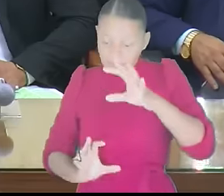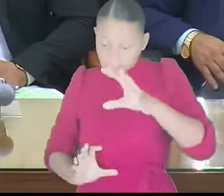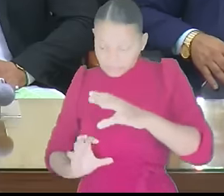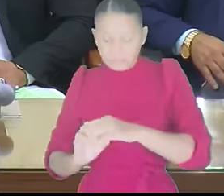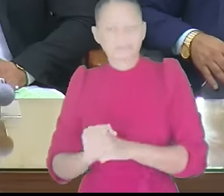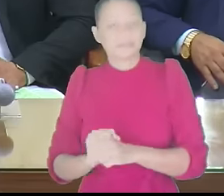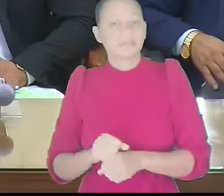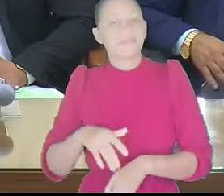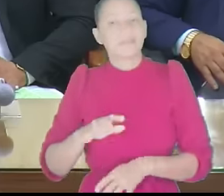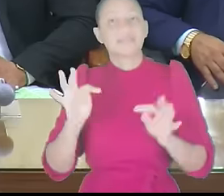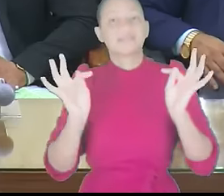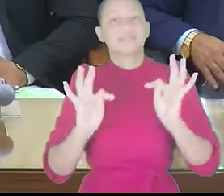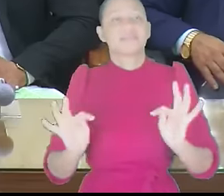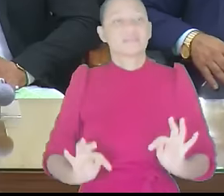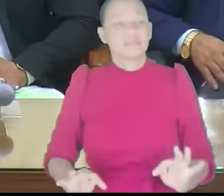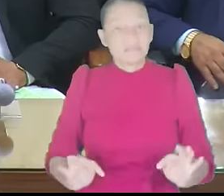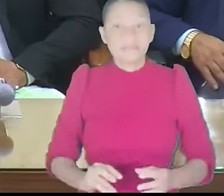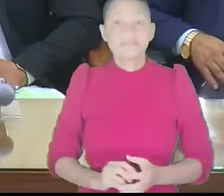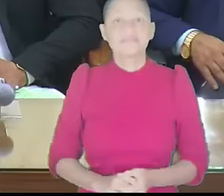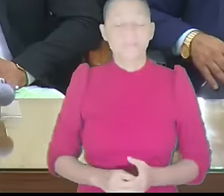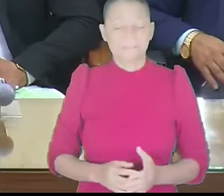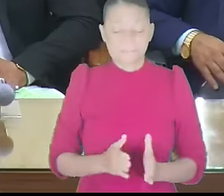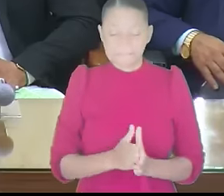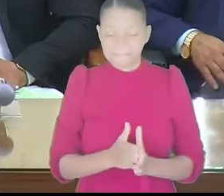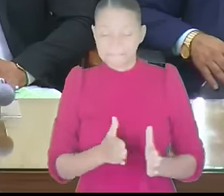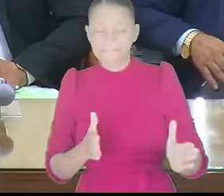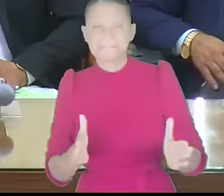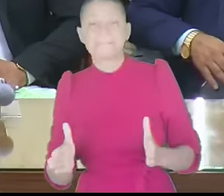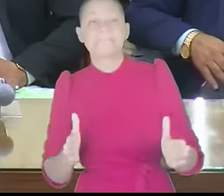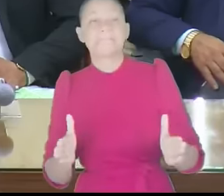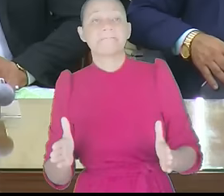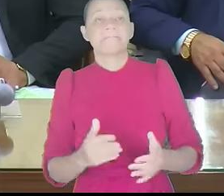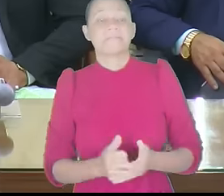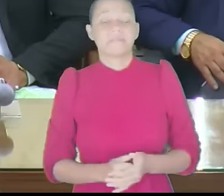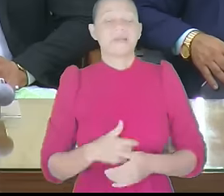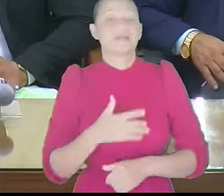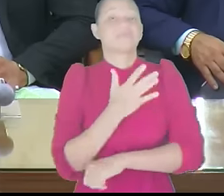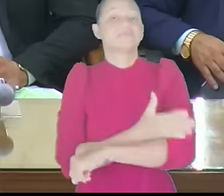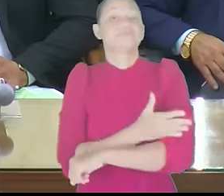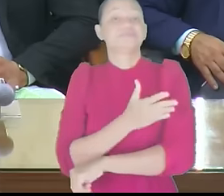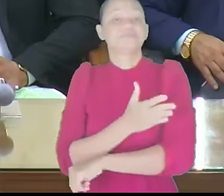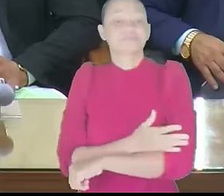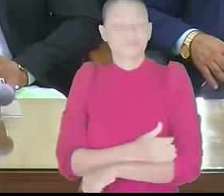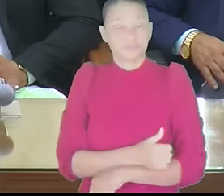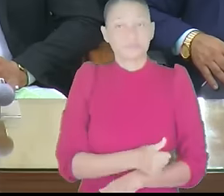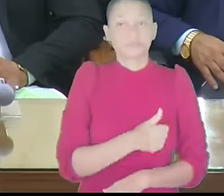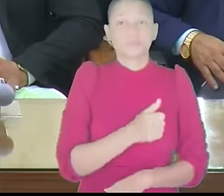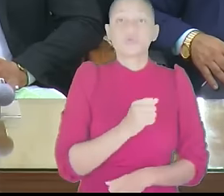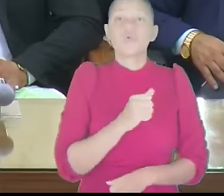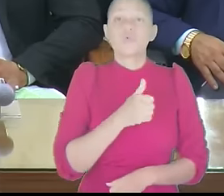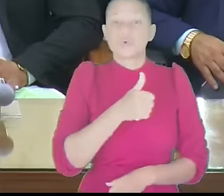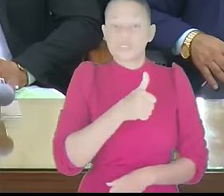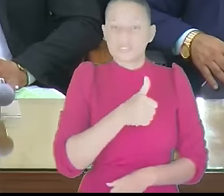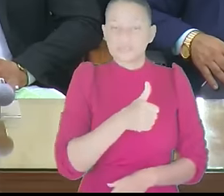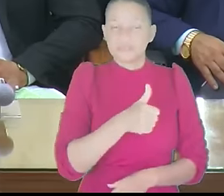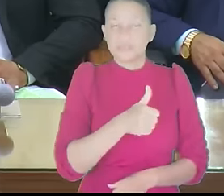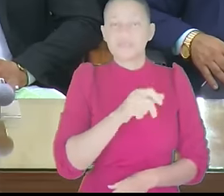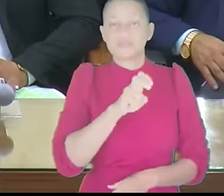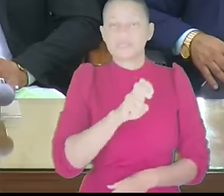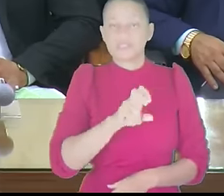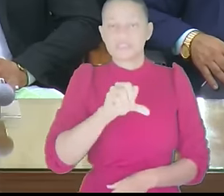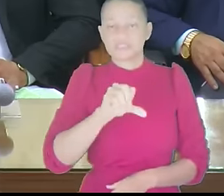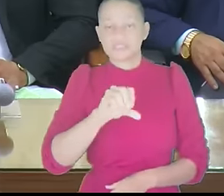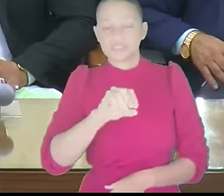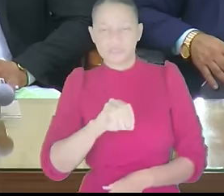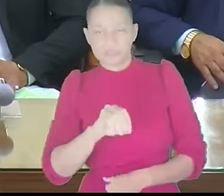maior é Tiatira. E o maior período foi a Idade Média, do ano 590 até